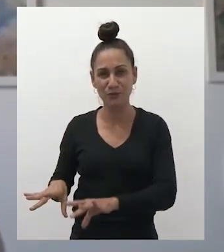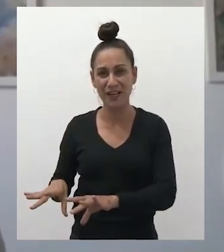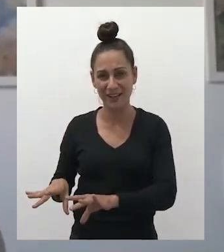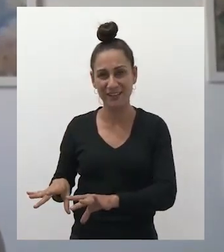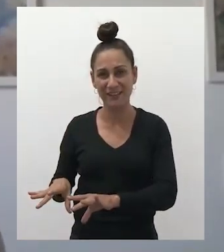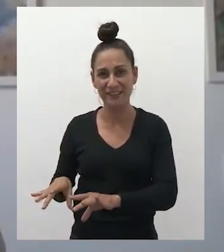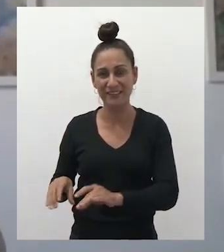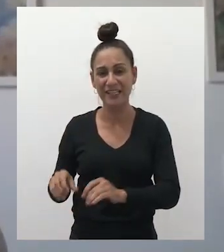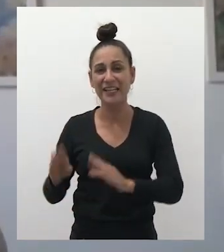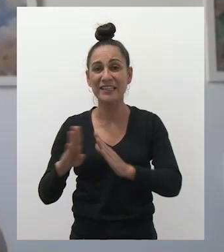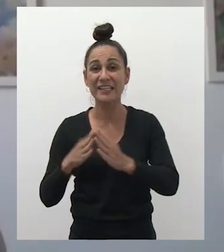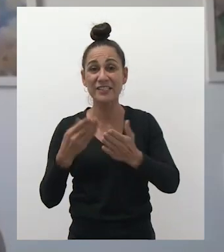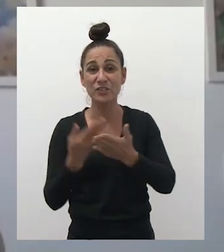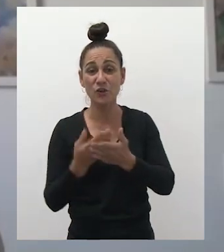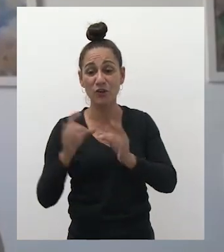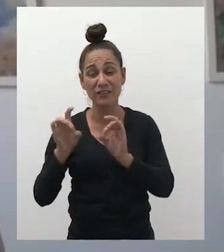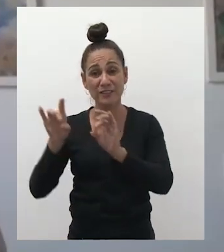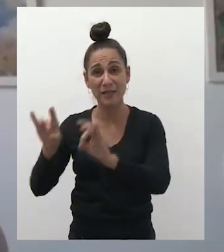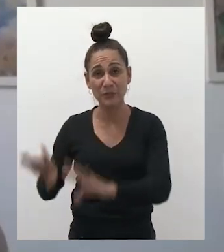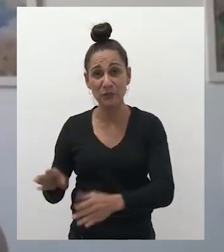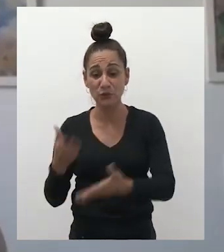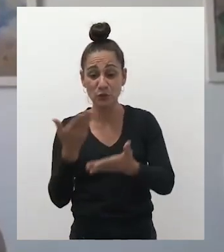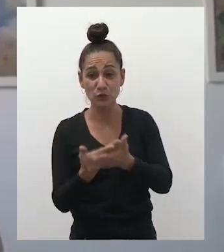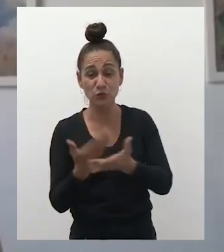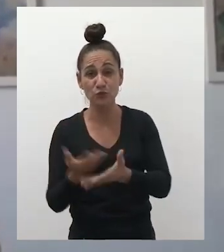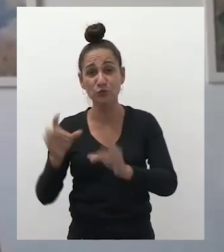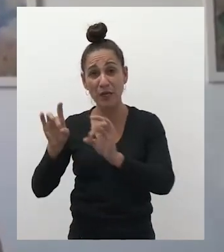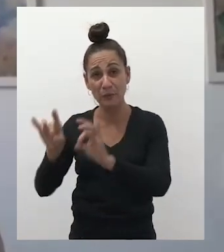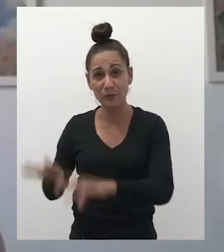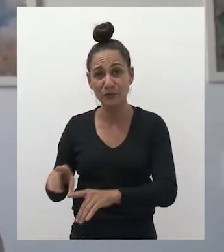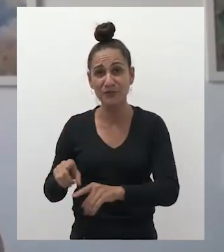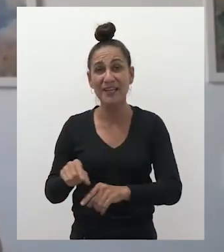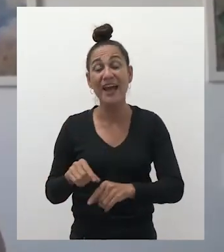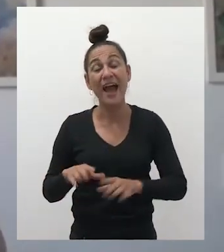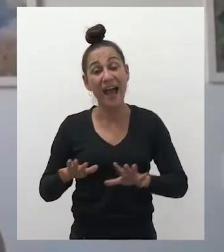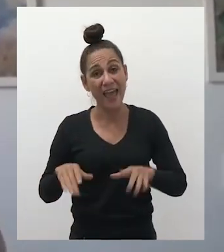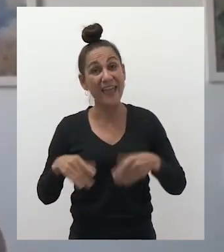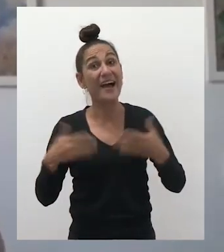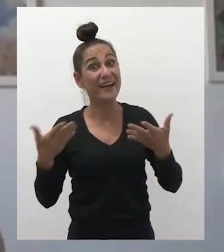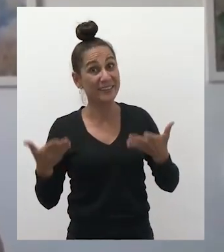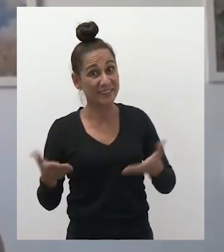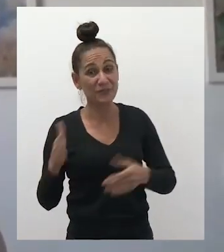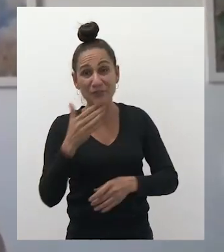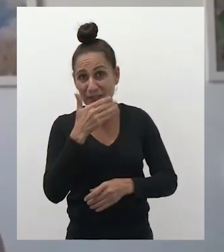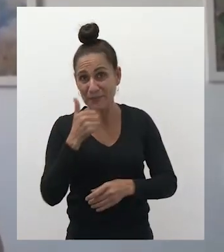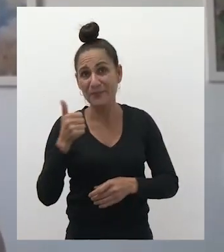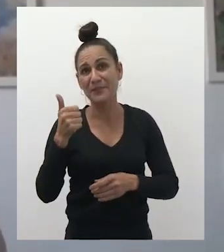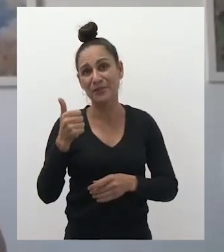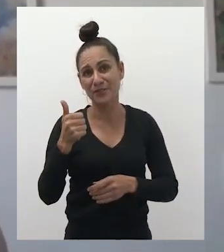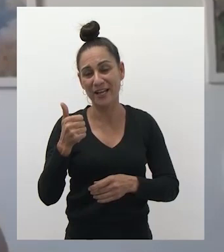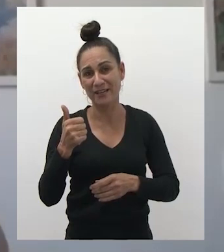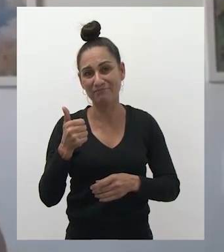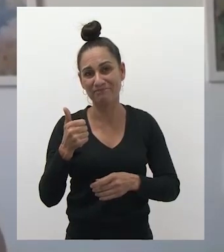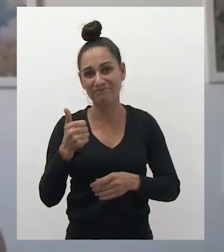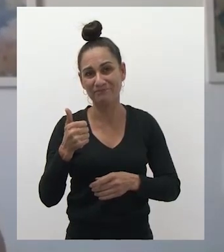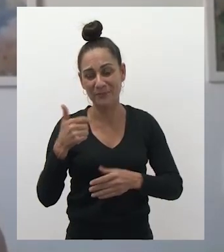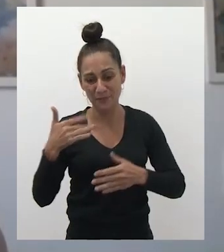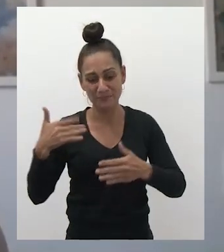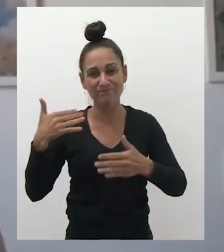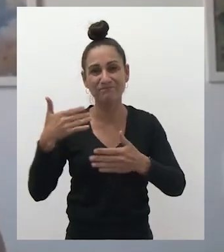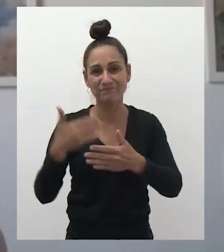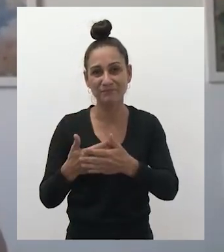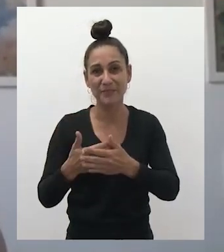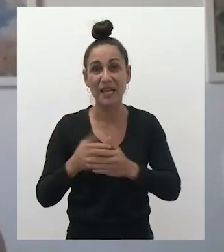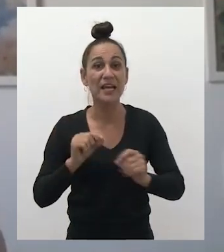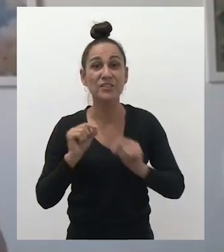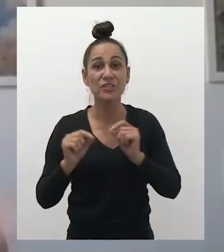da escola, dos estudos, aí a coisa vai mudar de um modo mais sensível. Né? A gente não vai ter o